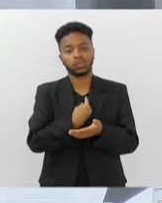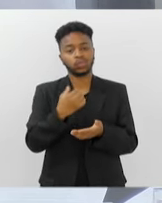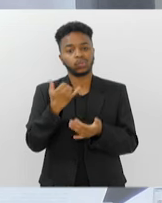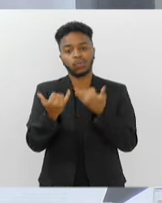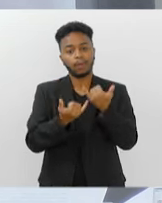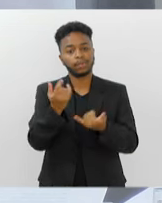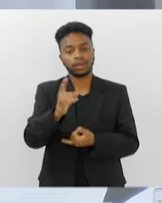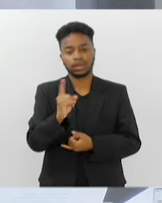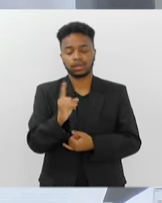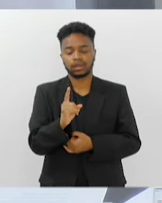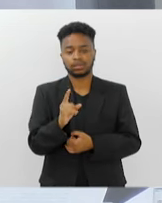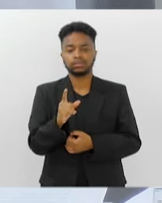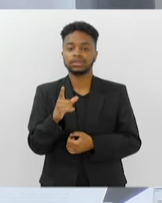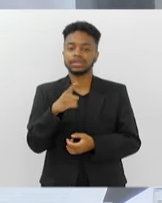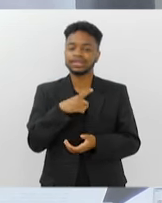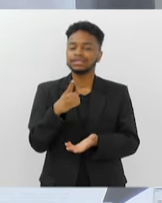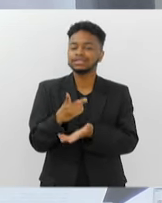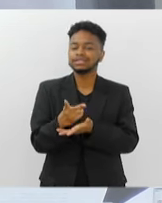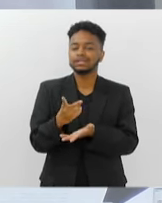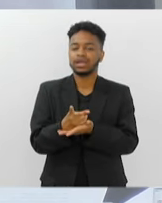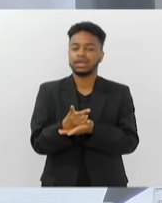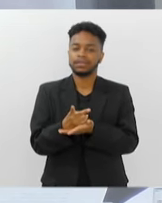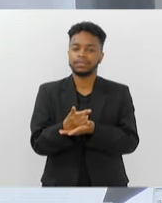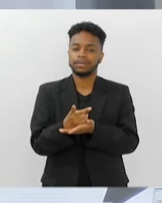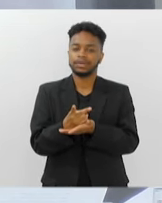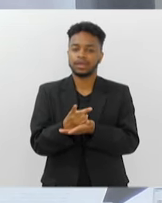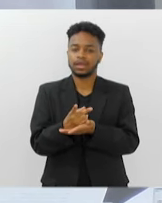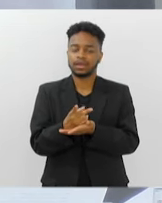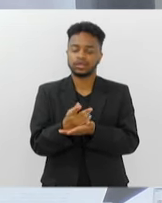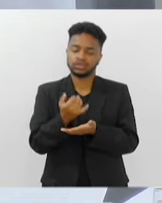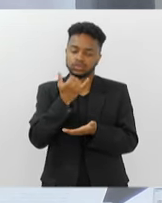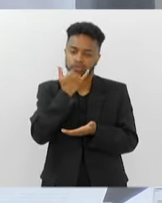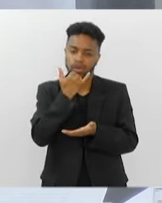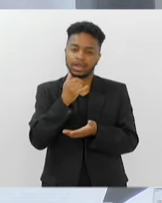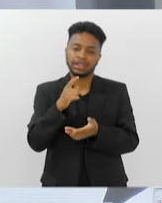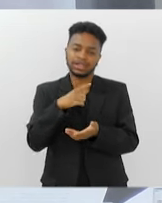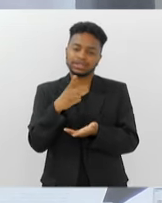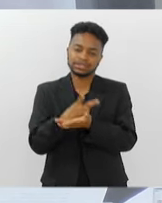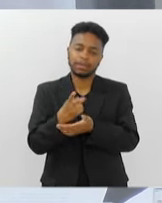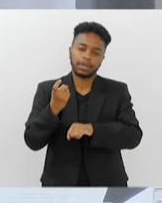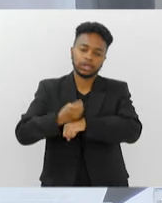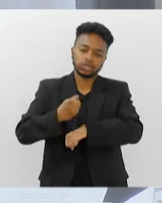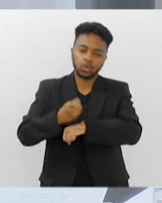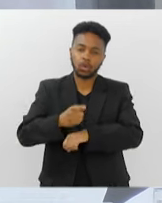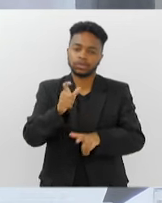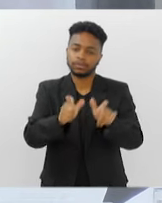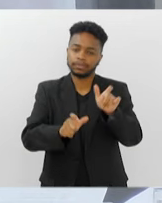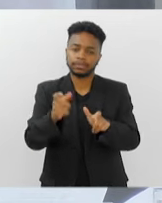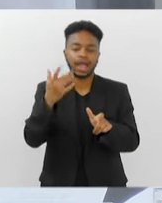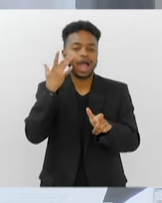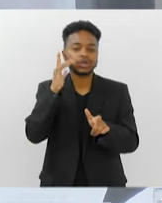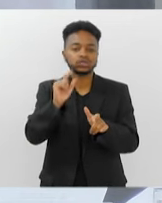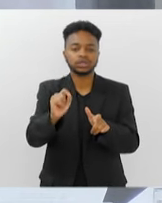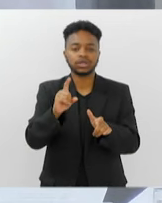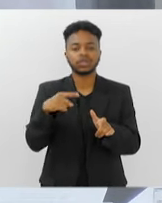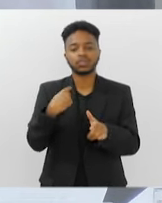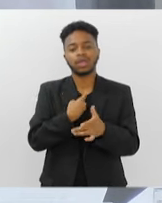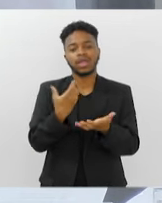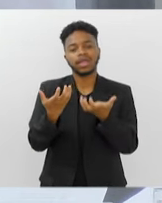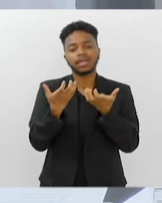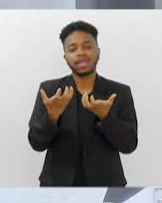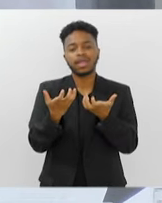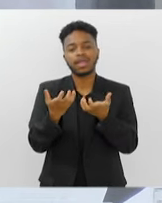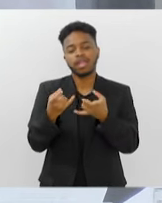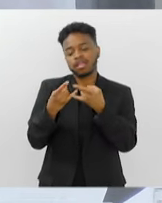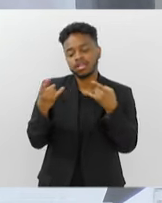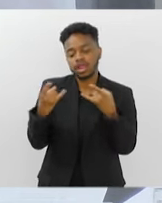eh tem sempre uns desculpa a expressão mas uns idiotas por aí que acham que tem alguém aqui querendo ingresso